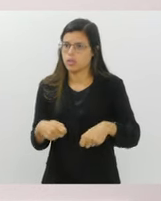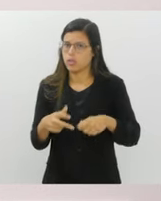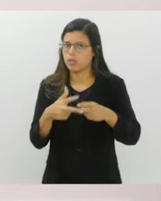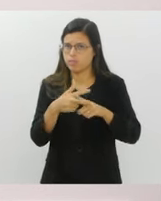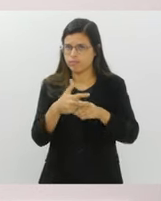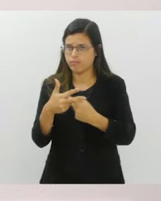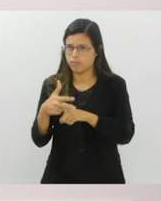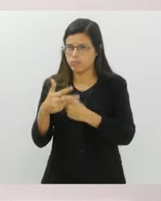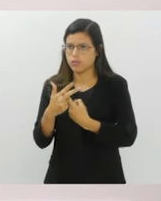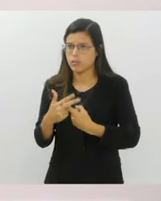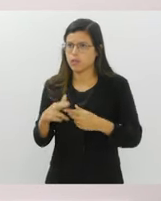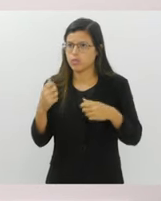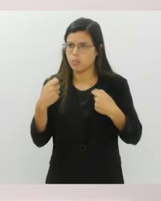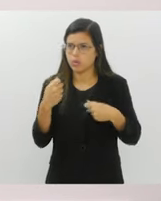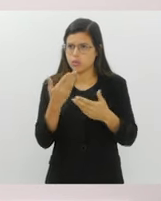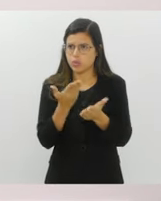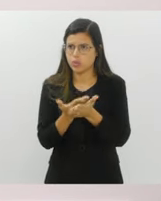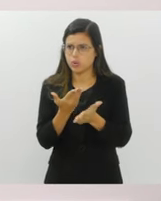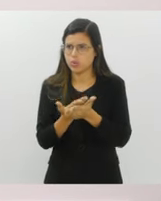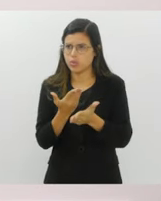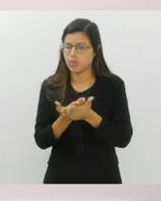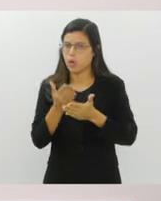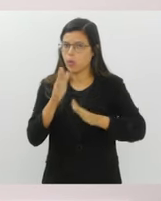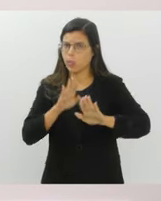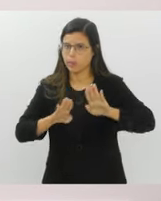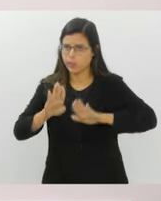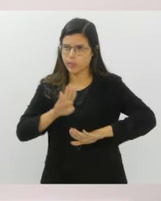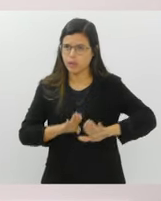precisa estudar isso com cuidado e precisa